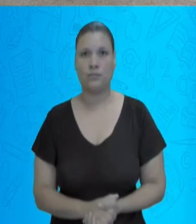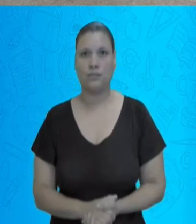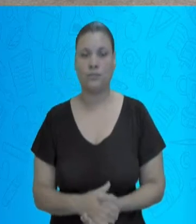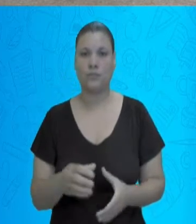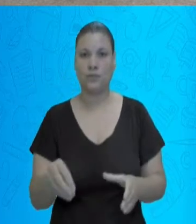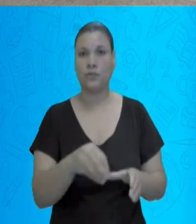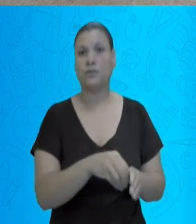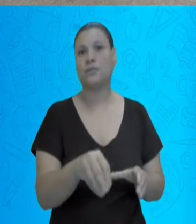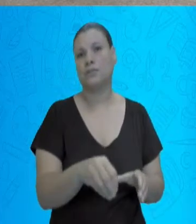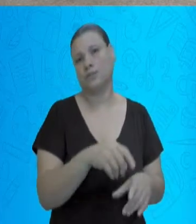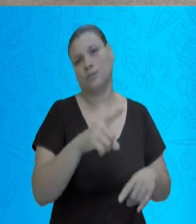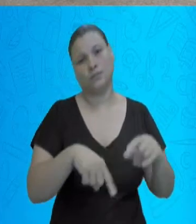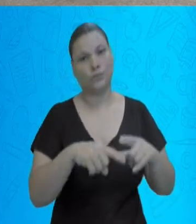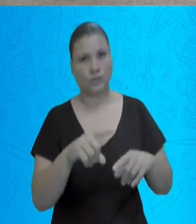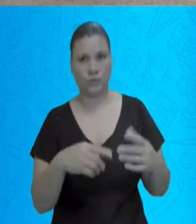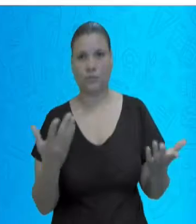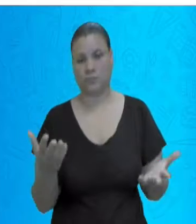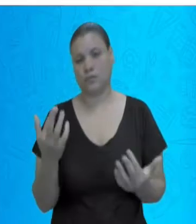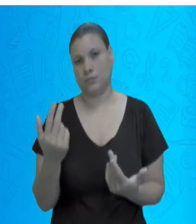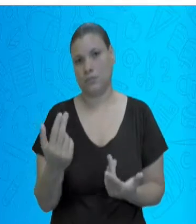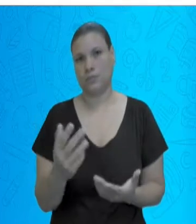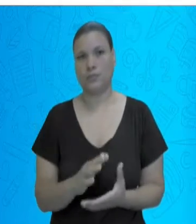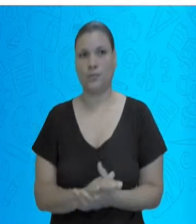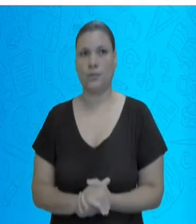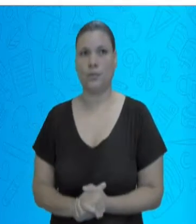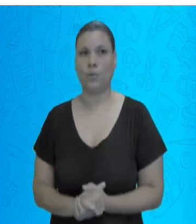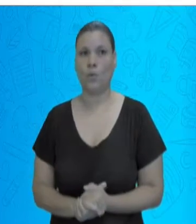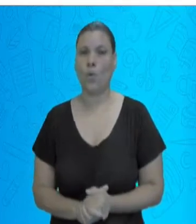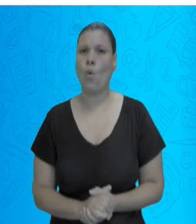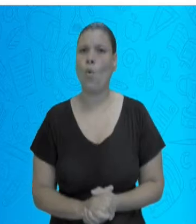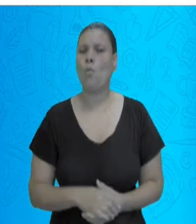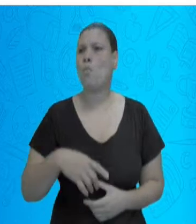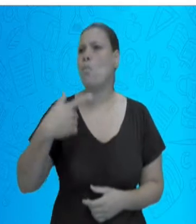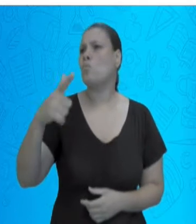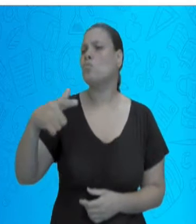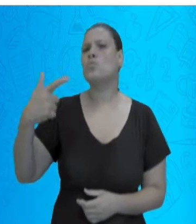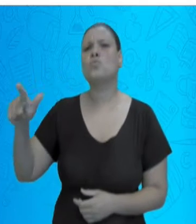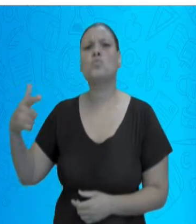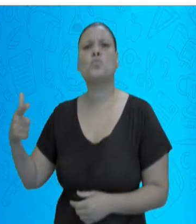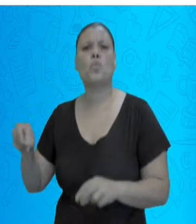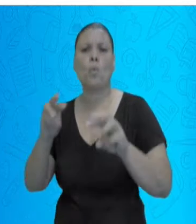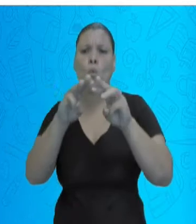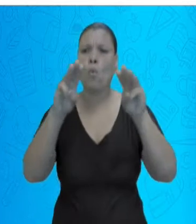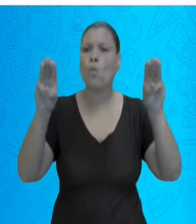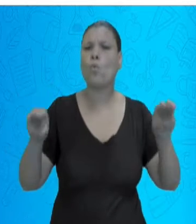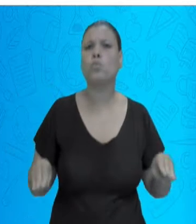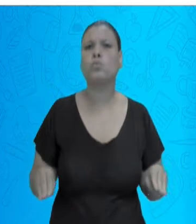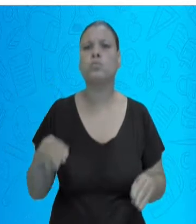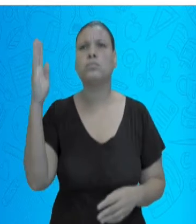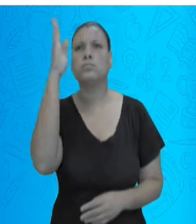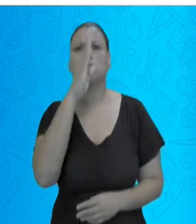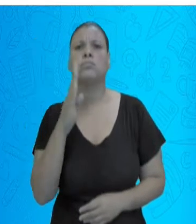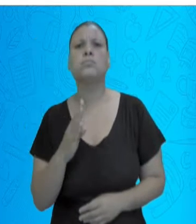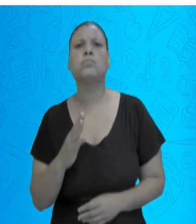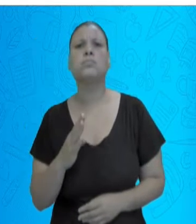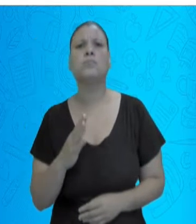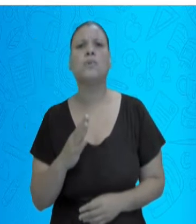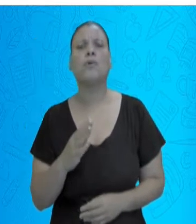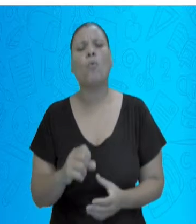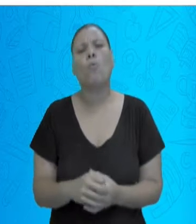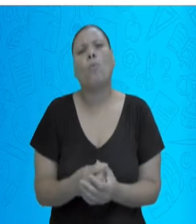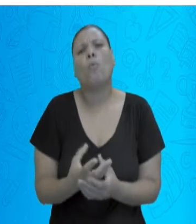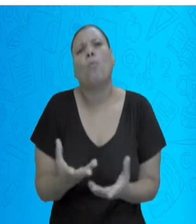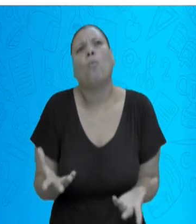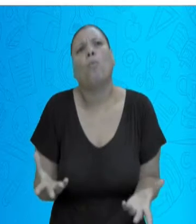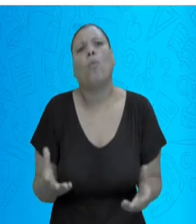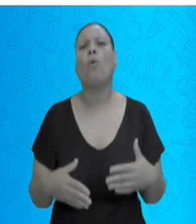museus brasileiros foram todos fundados durante o século XX, sendo mais importante pela